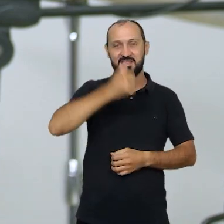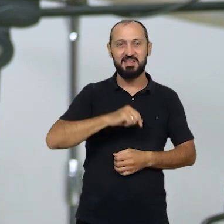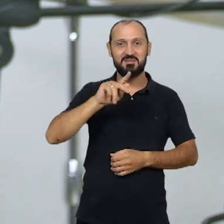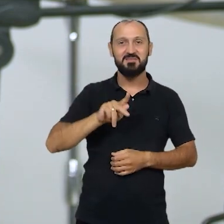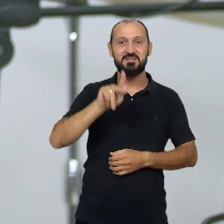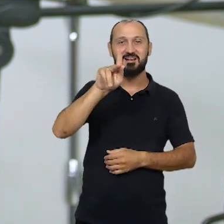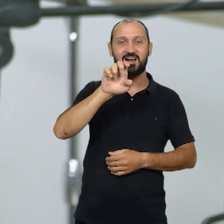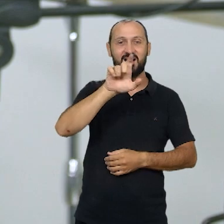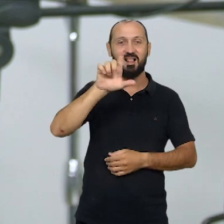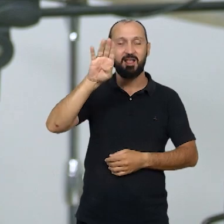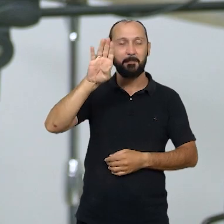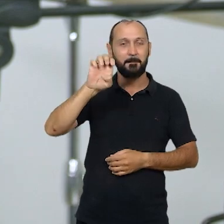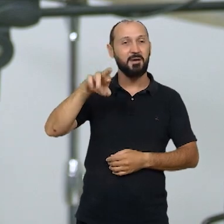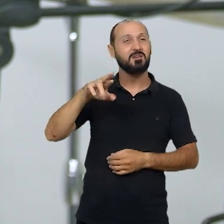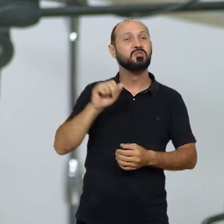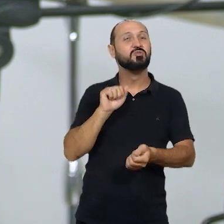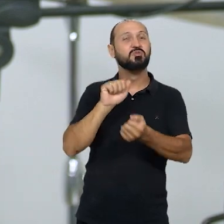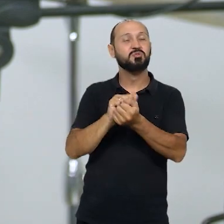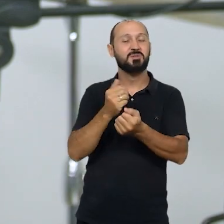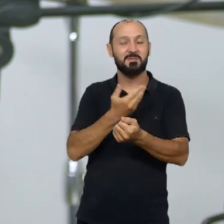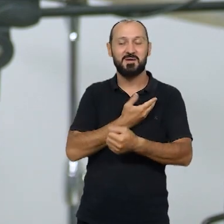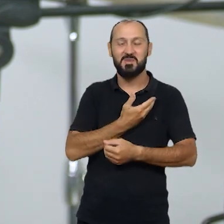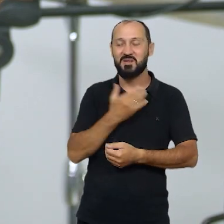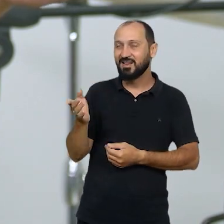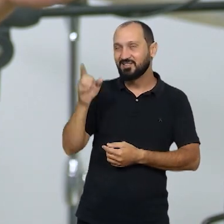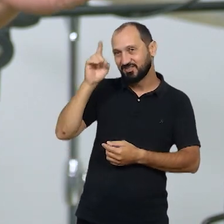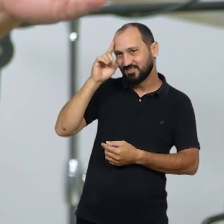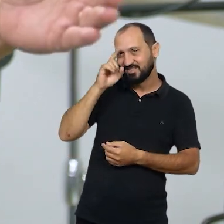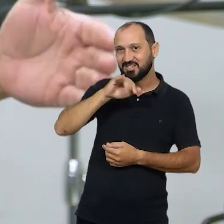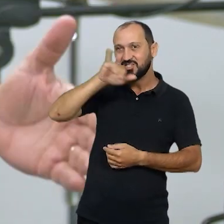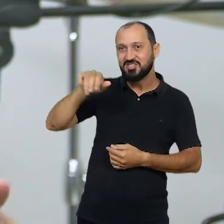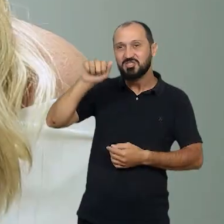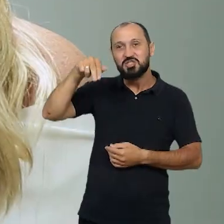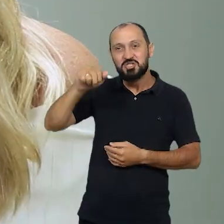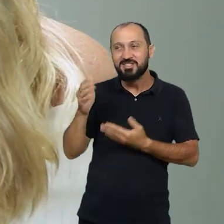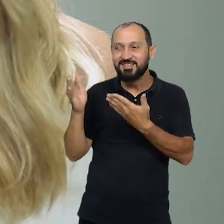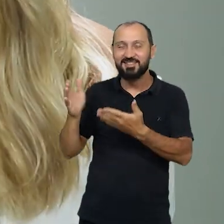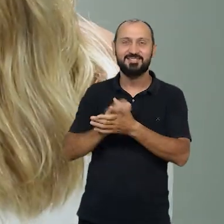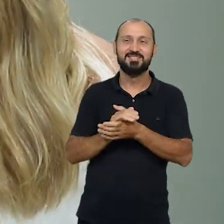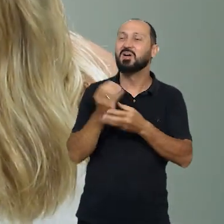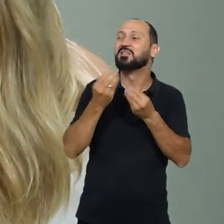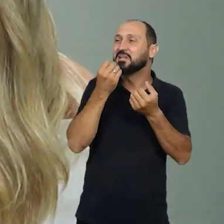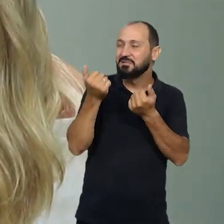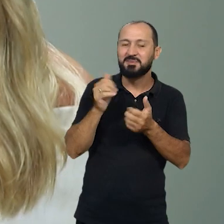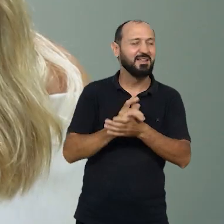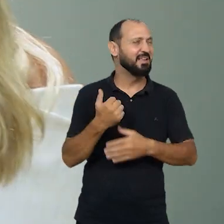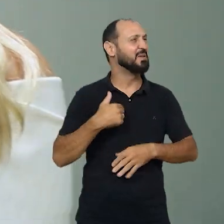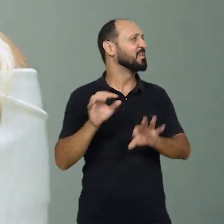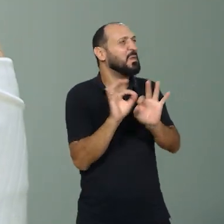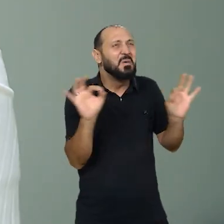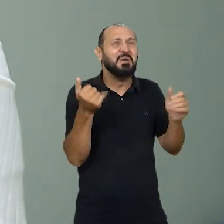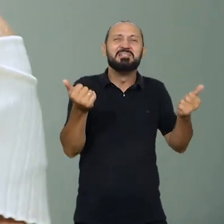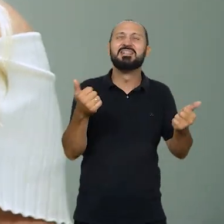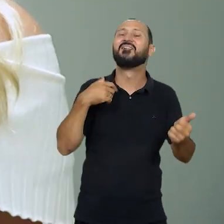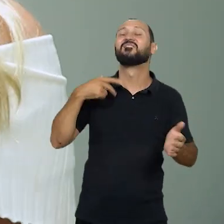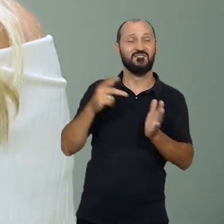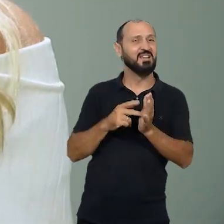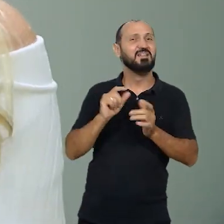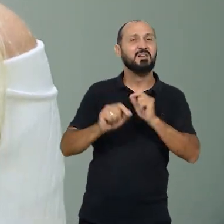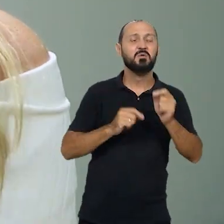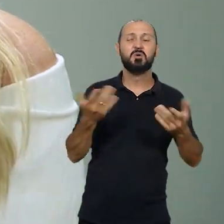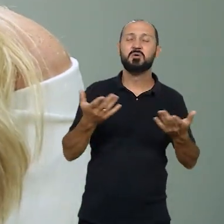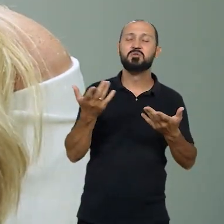Kleber Nogueira, junto com a minha parceira de todos os dias, Janaína Garcia. Como é que você tá? Ah, eu tô ótima, Kleber, é isso